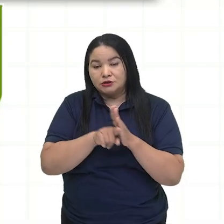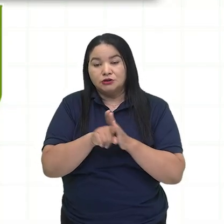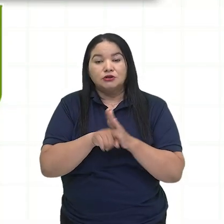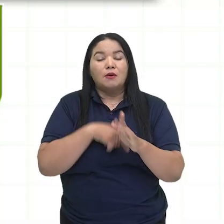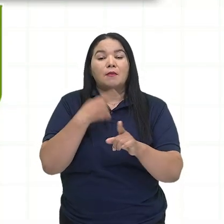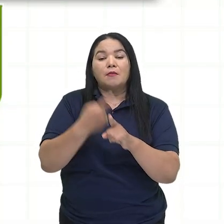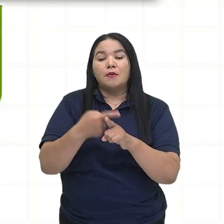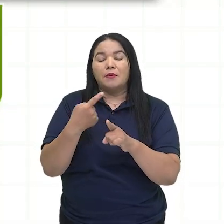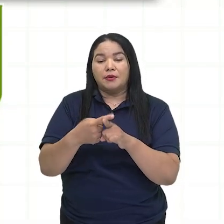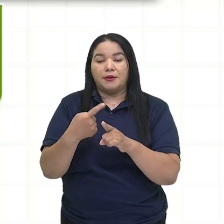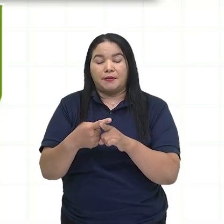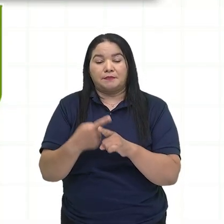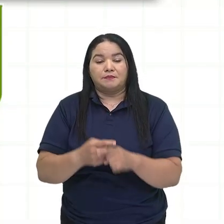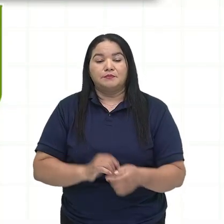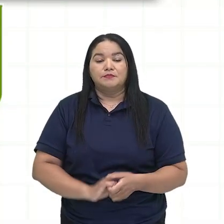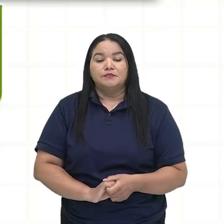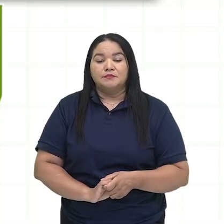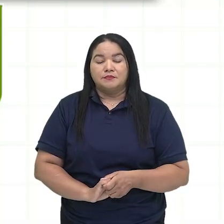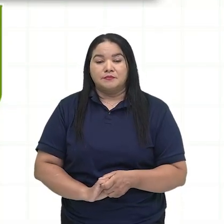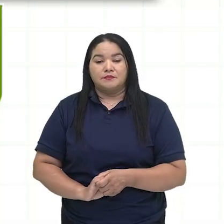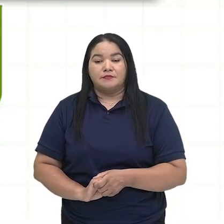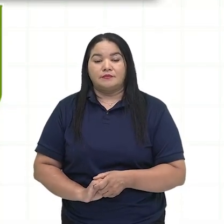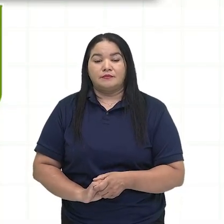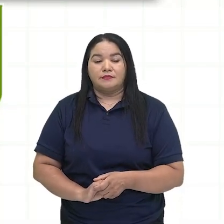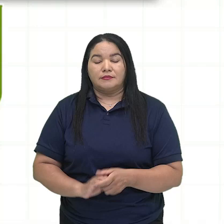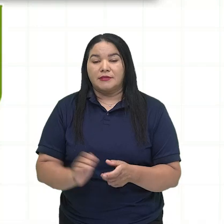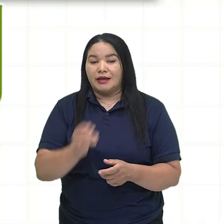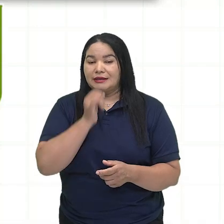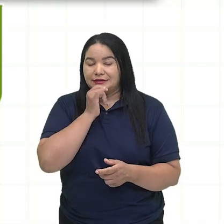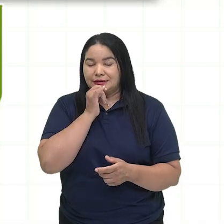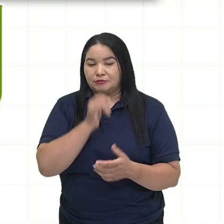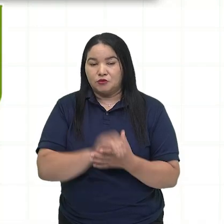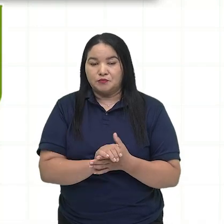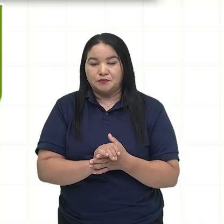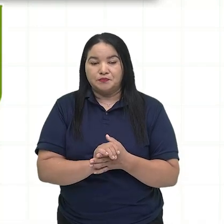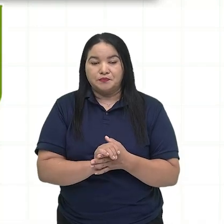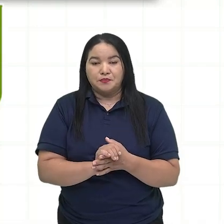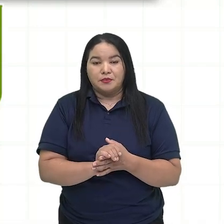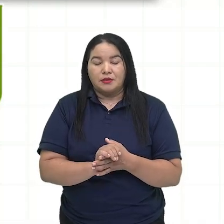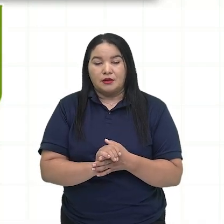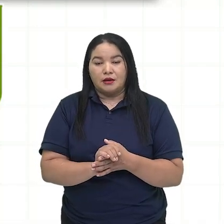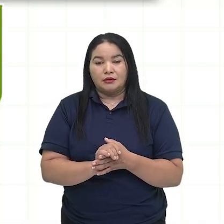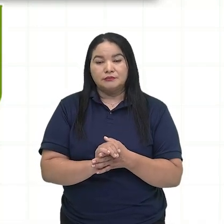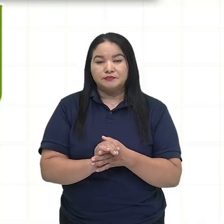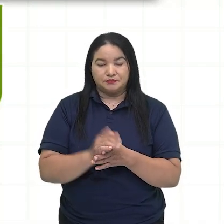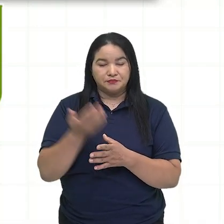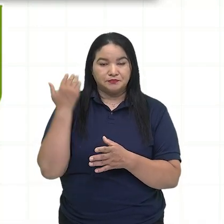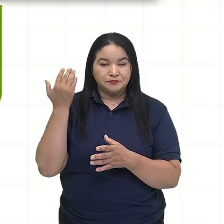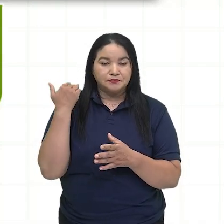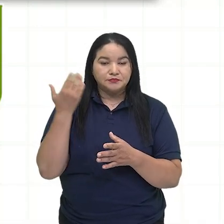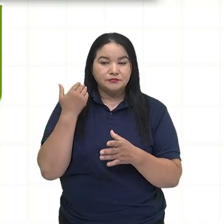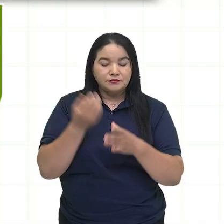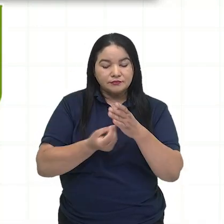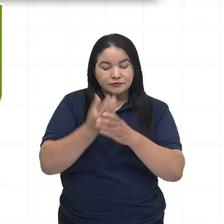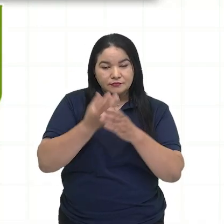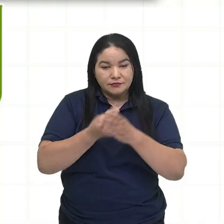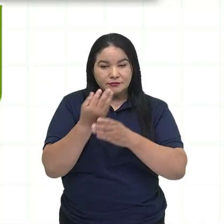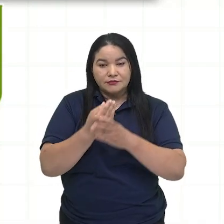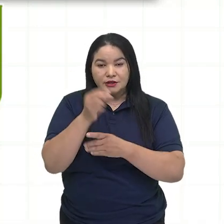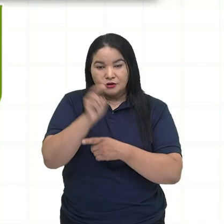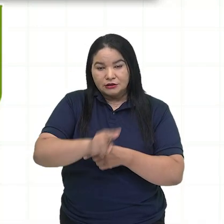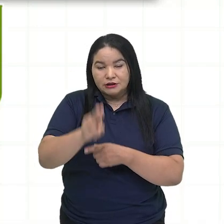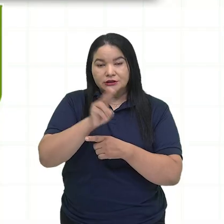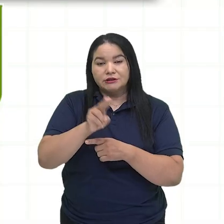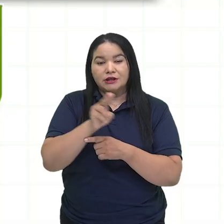por conta que a formação utilizada, né, desse mar interior com